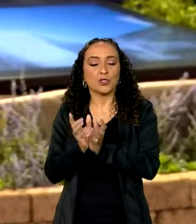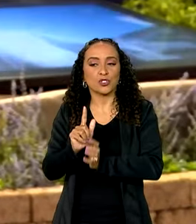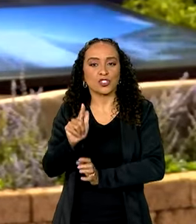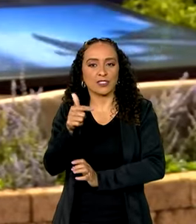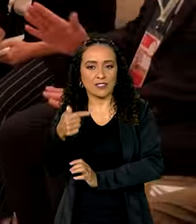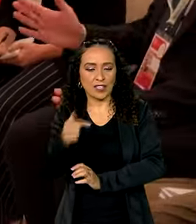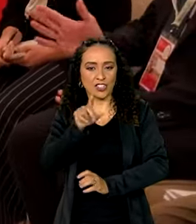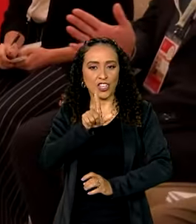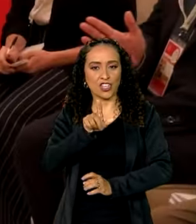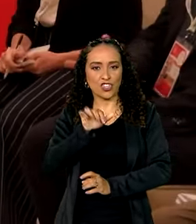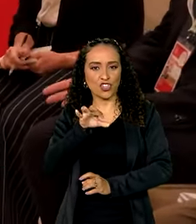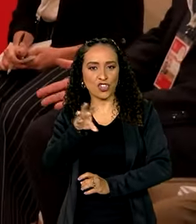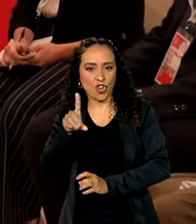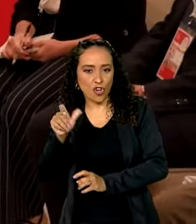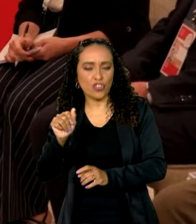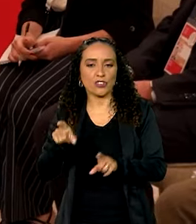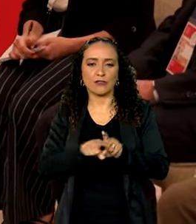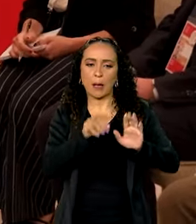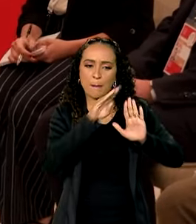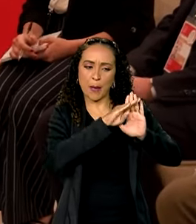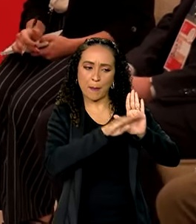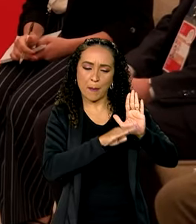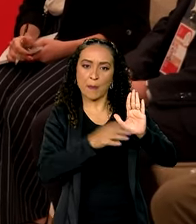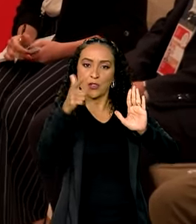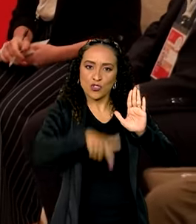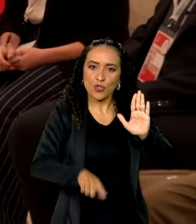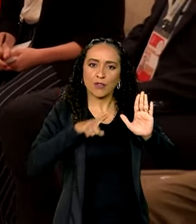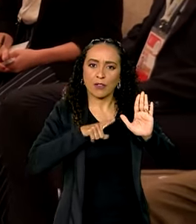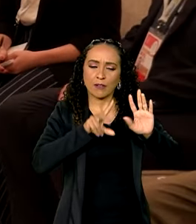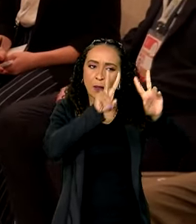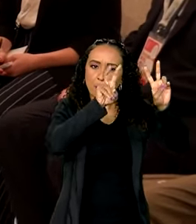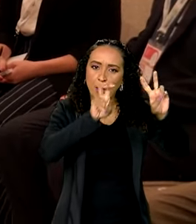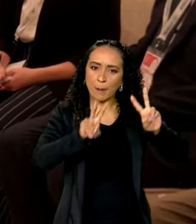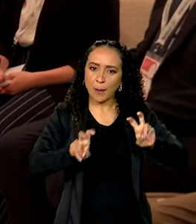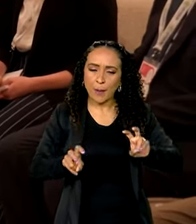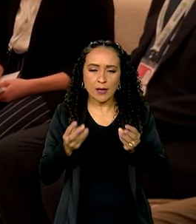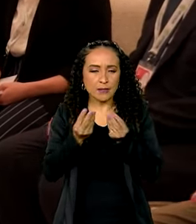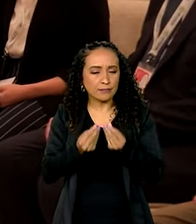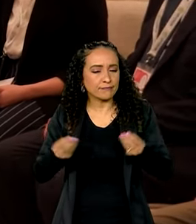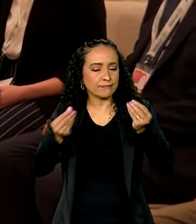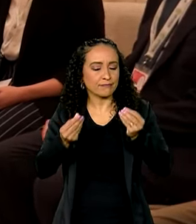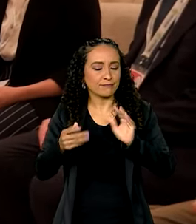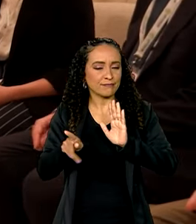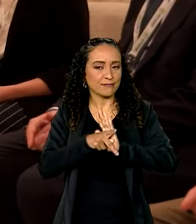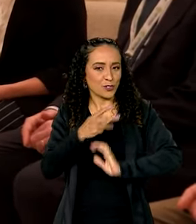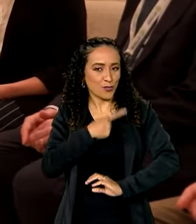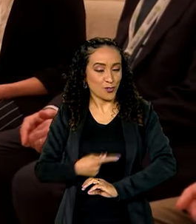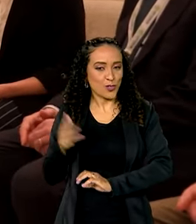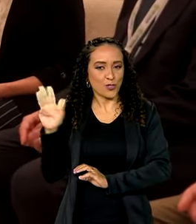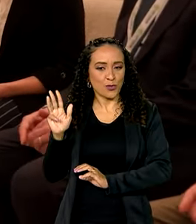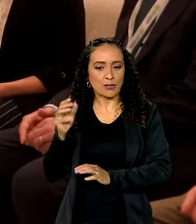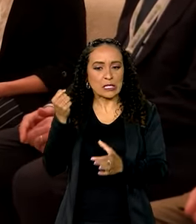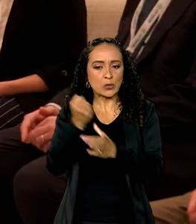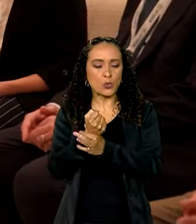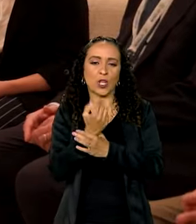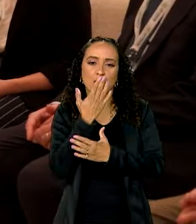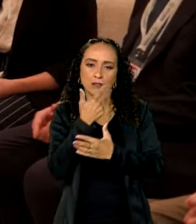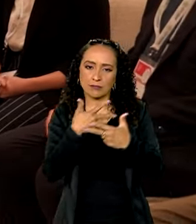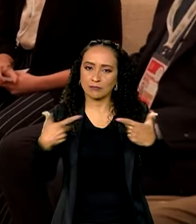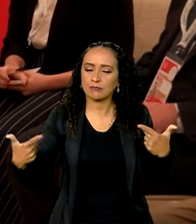Giorgia Meloni. Na pauta, mais uma vez, temas sensíveis ao governo Lula: segurança